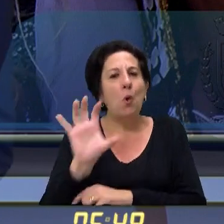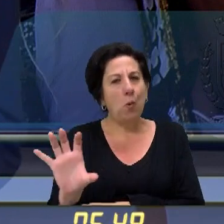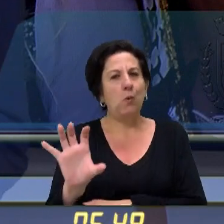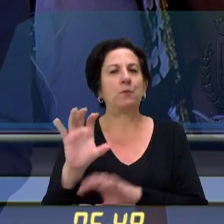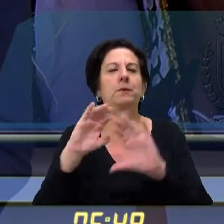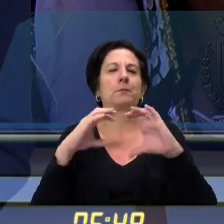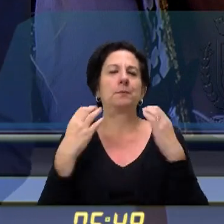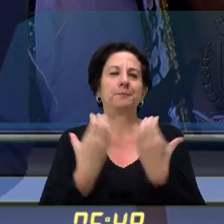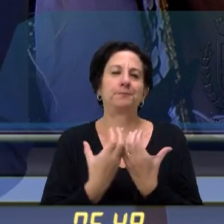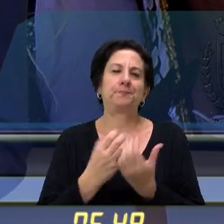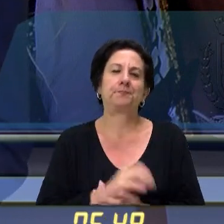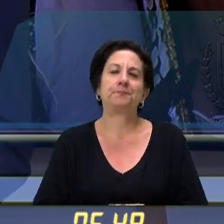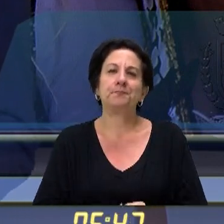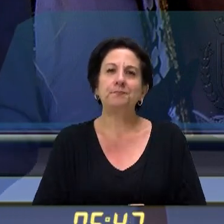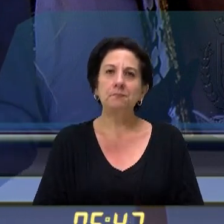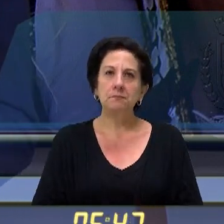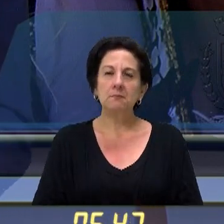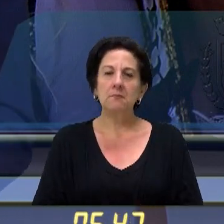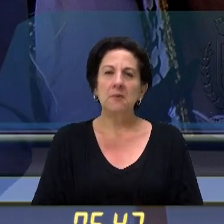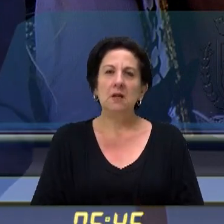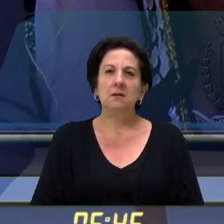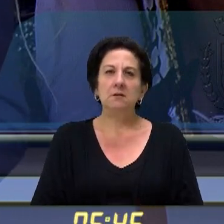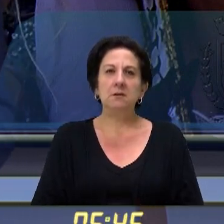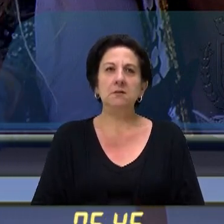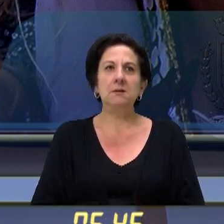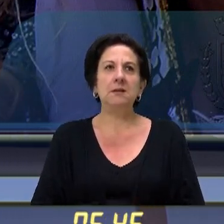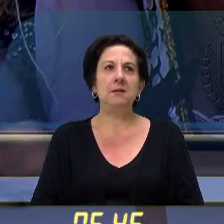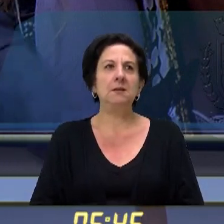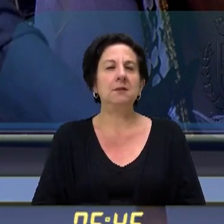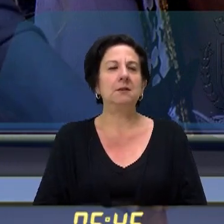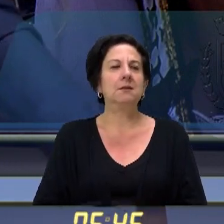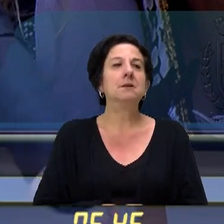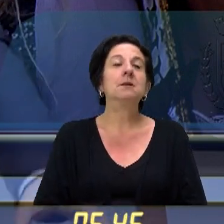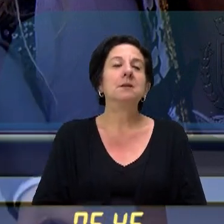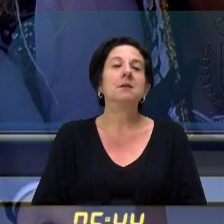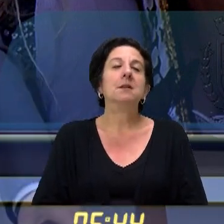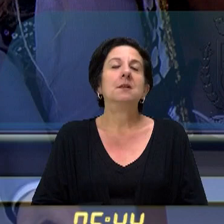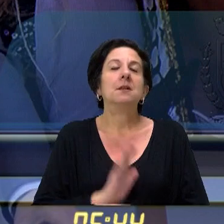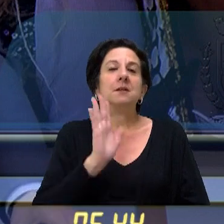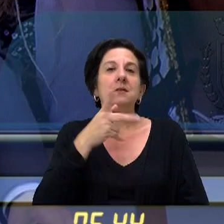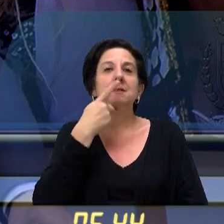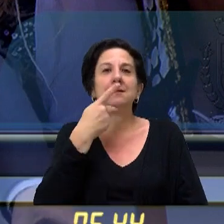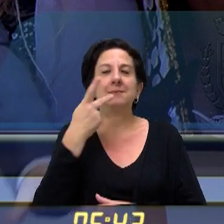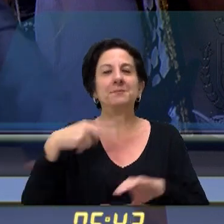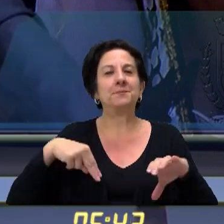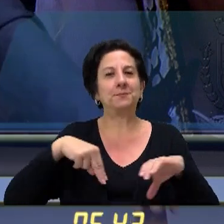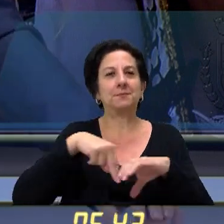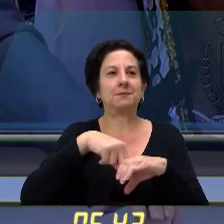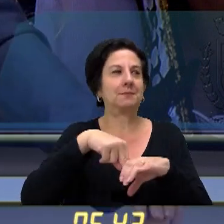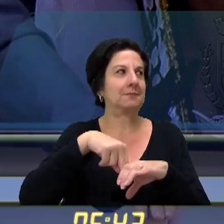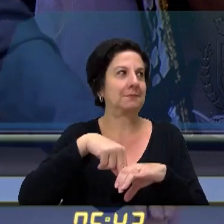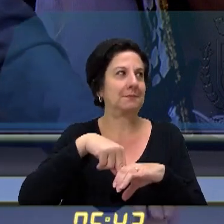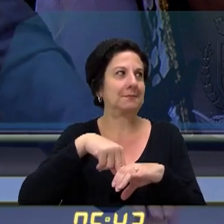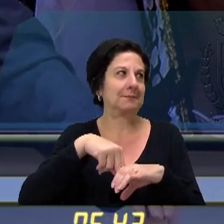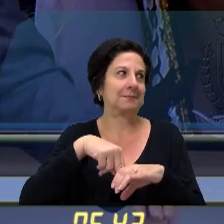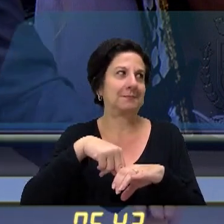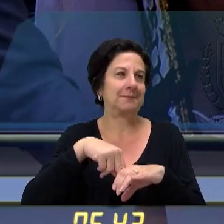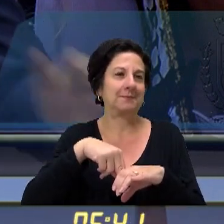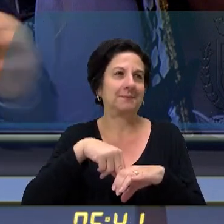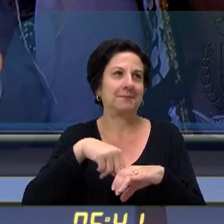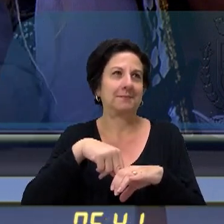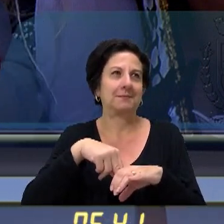comunidade. Prosseguindo, senhor presidente, colegas vereadores, e como já foi dito nessa tribuna também,